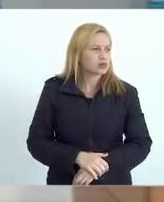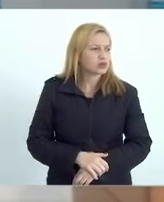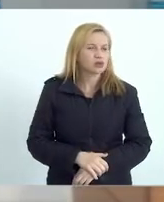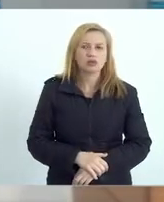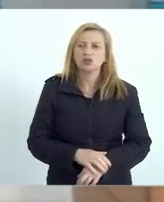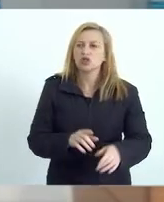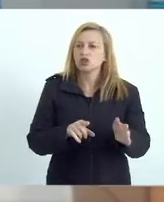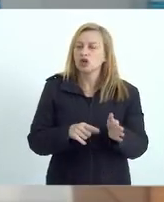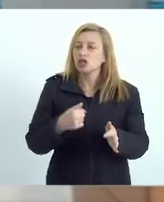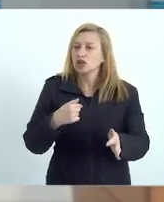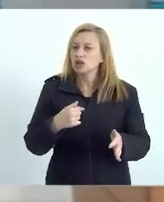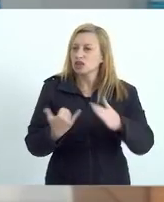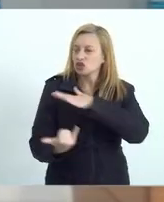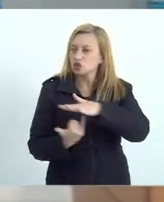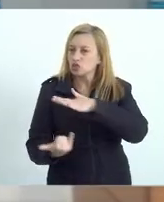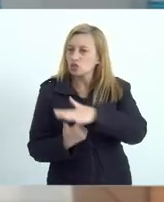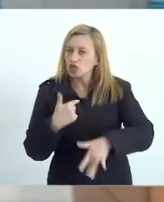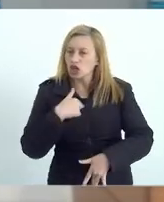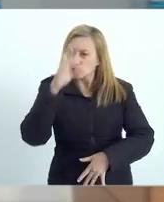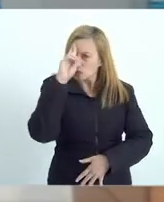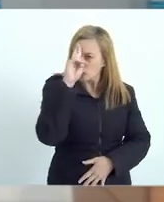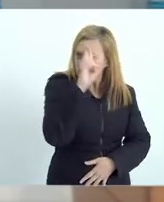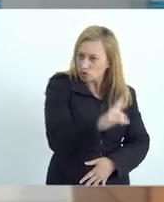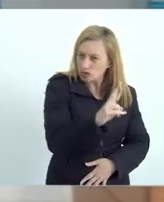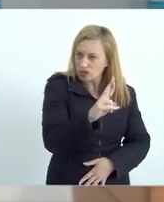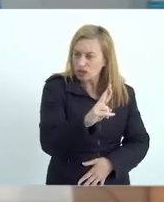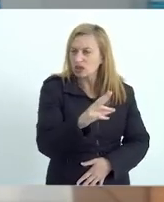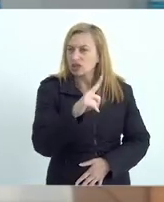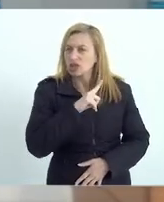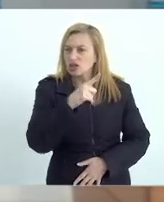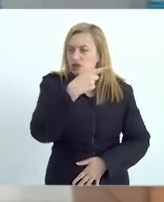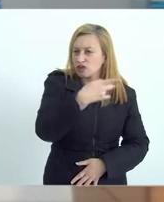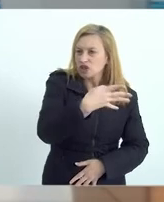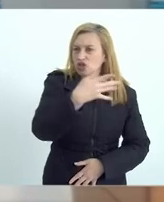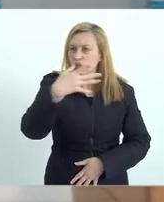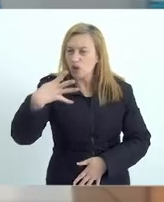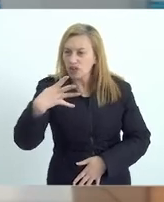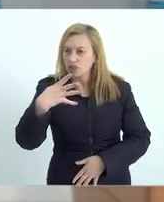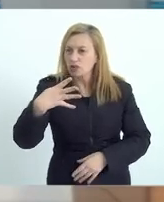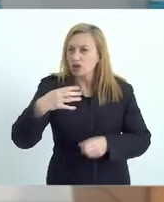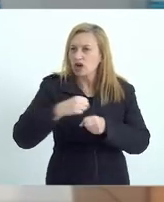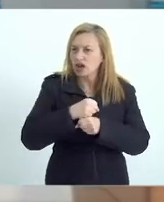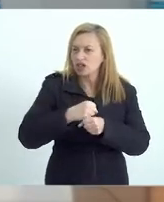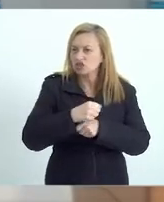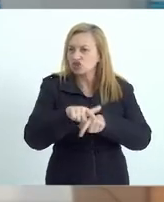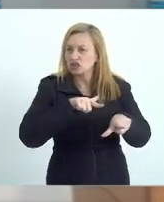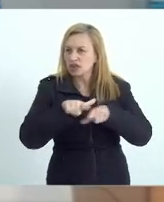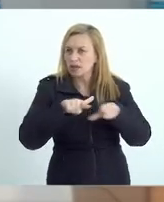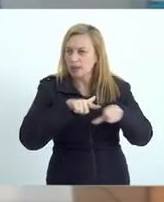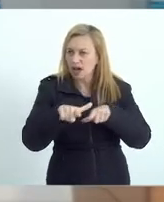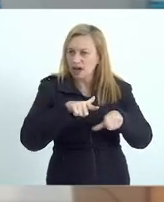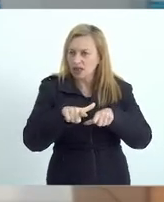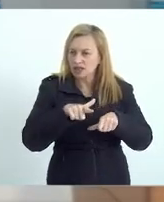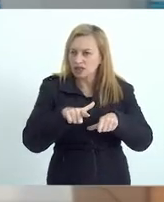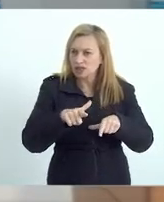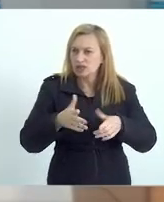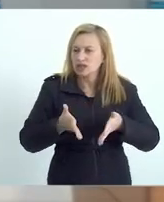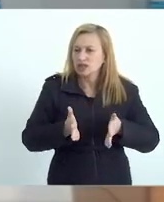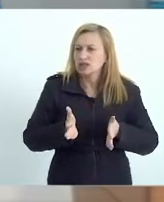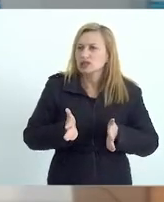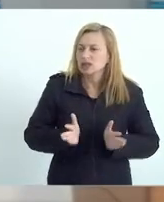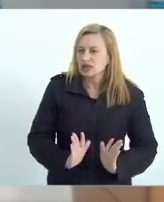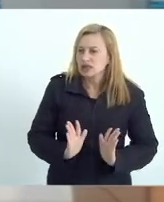que o comando eu sou responsável tenho 24 anos de serviço nasci no hospital